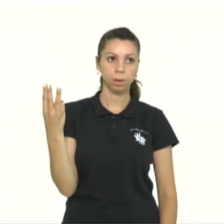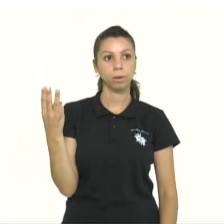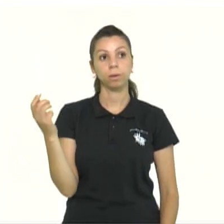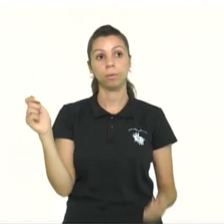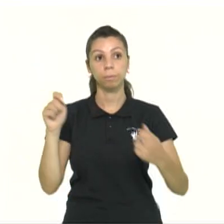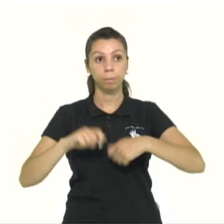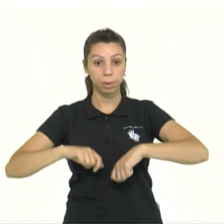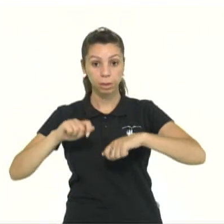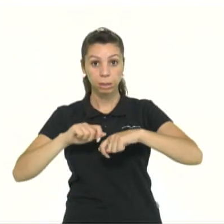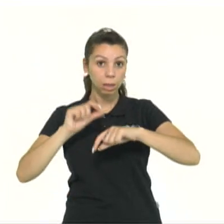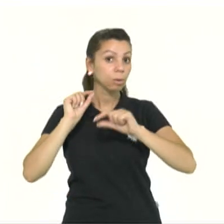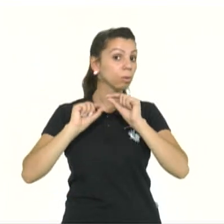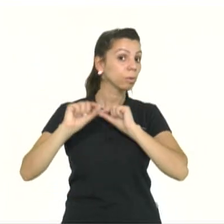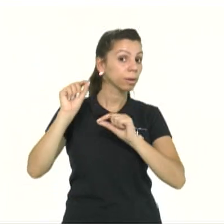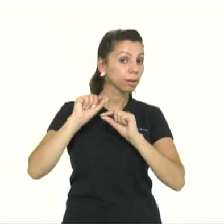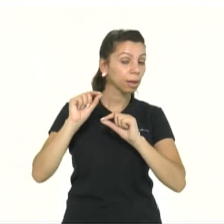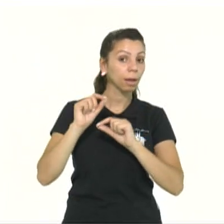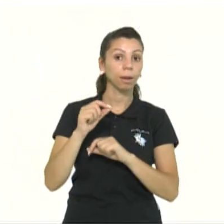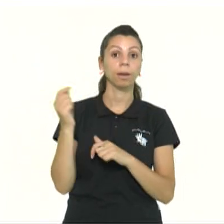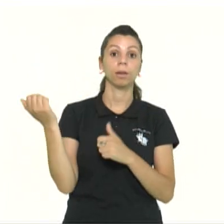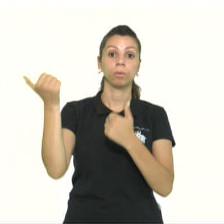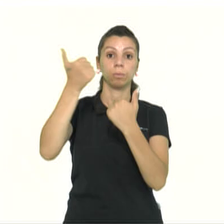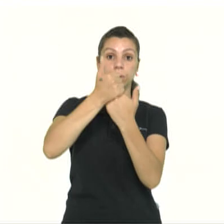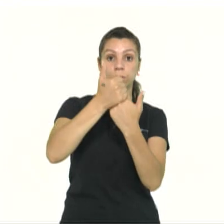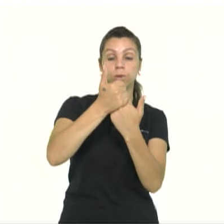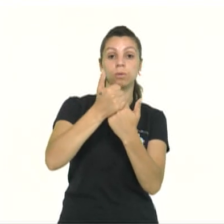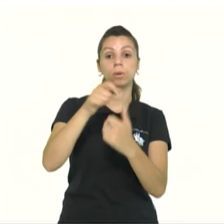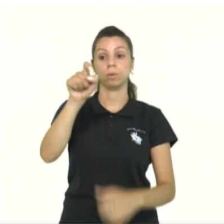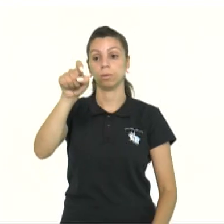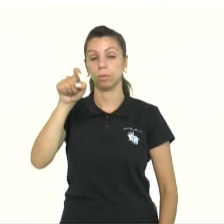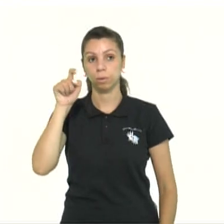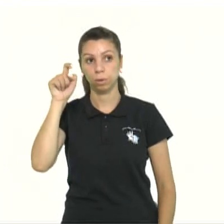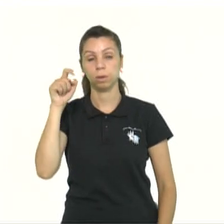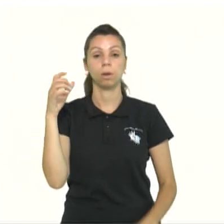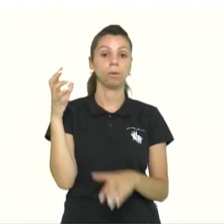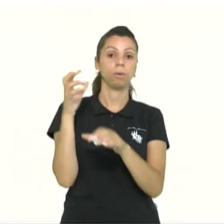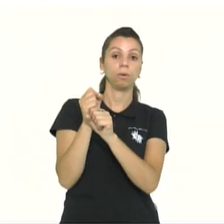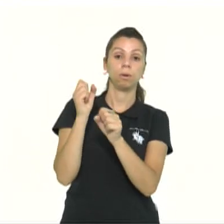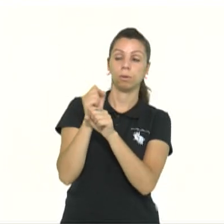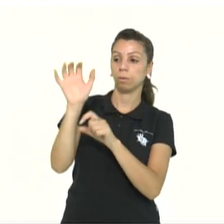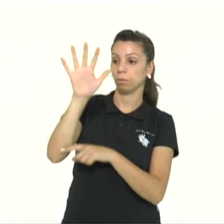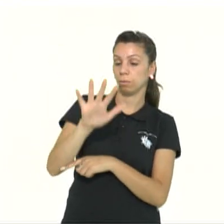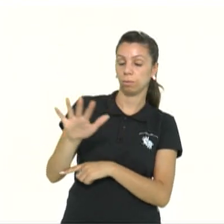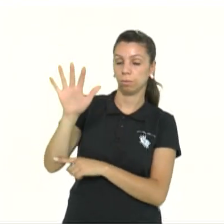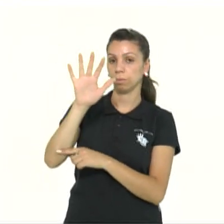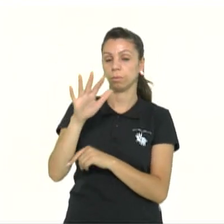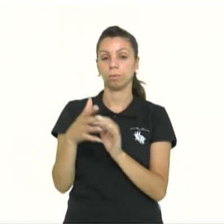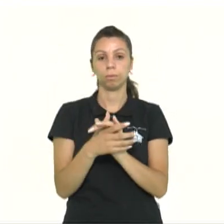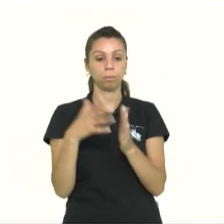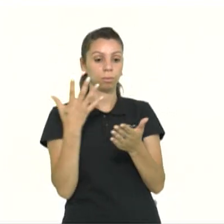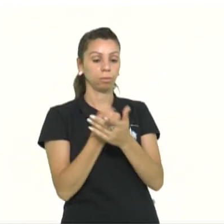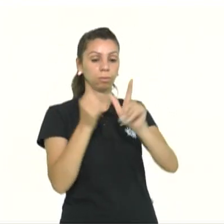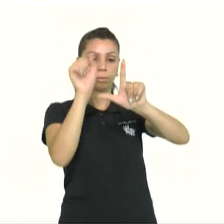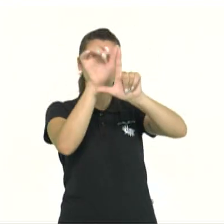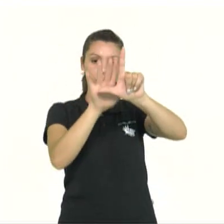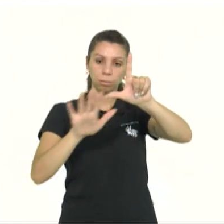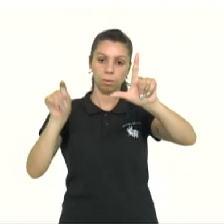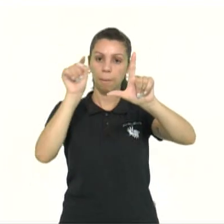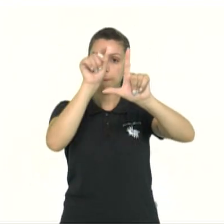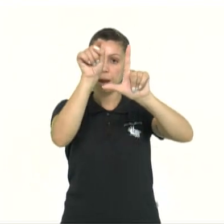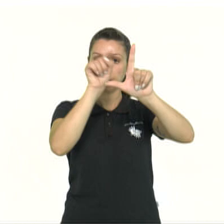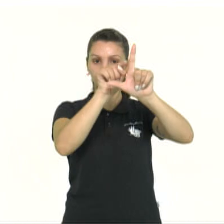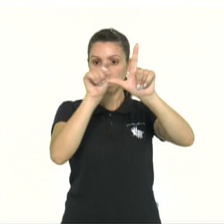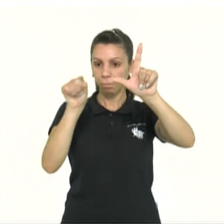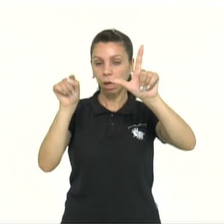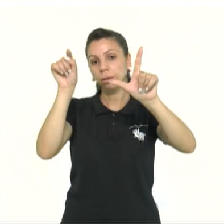x, calcula as imagens de cada valor de x, anota os pontos no plano cartesiano,